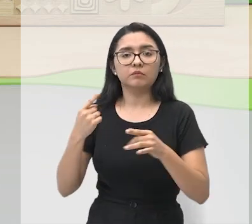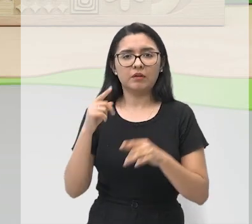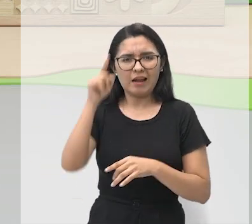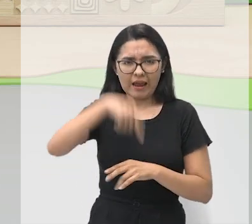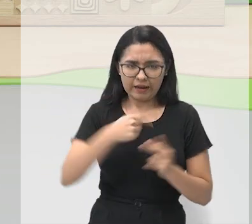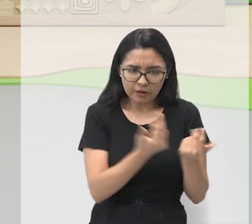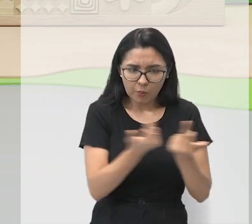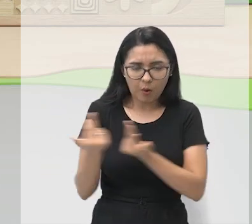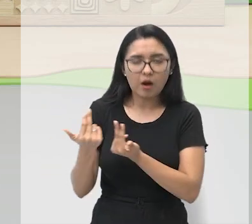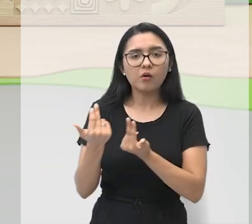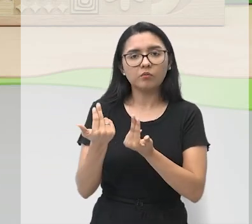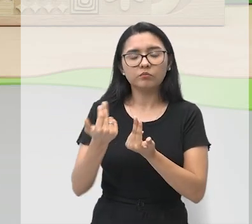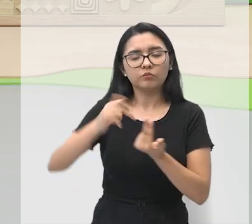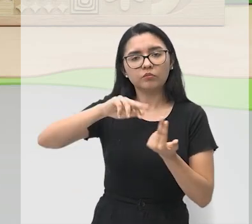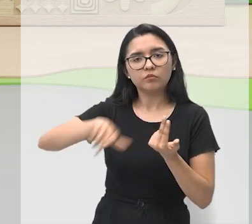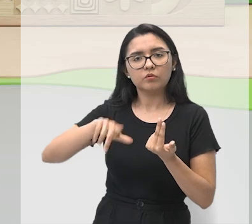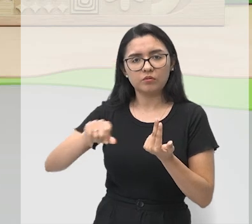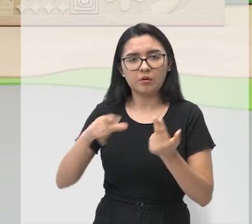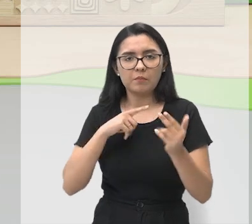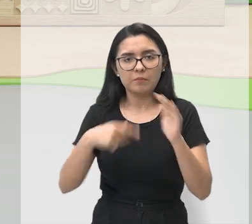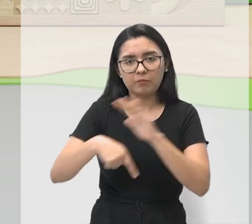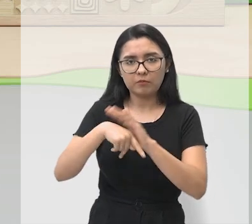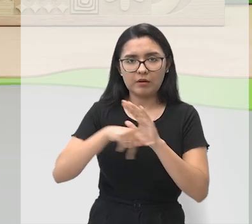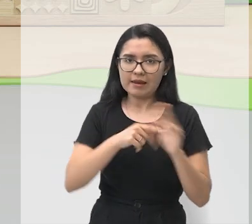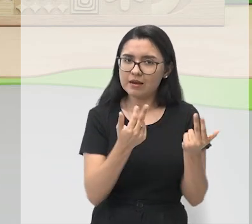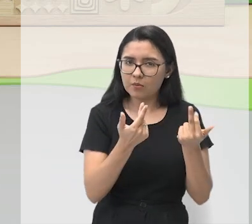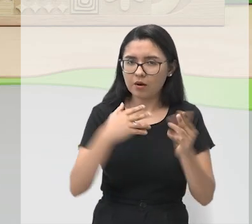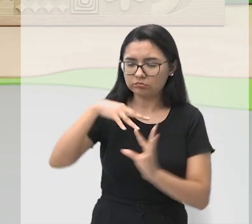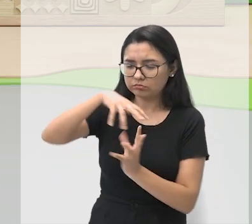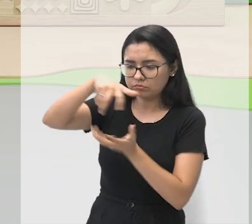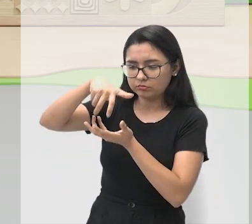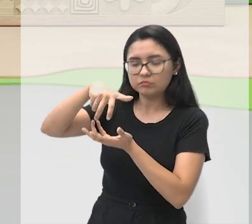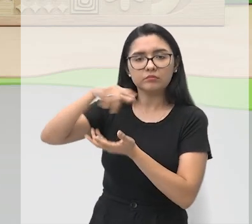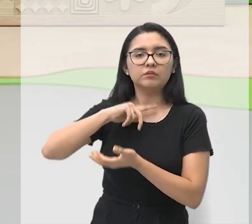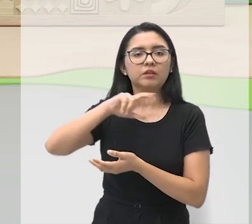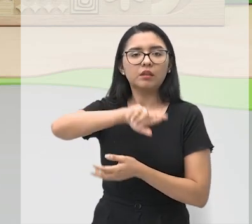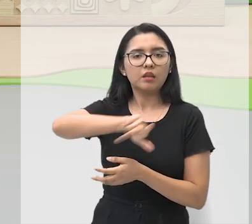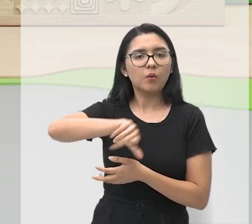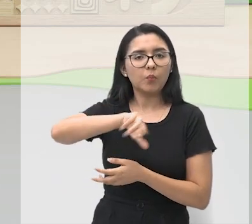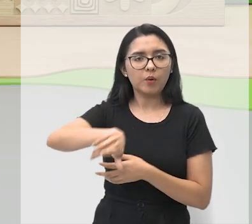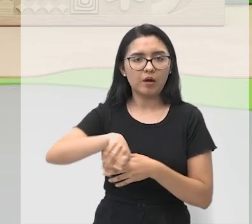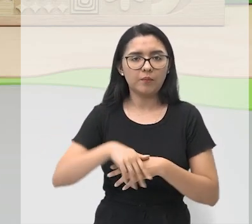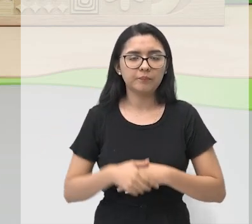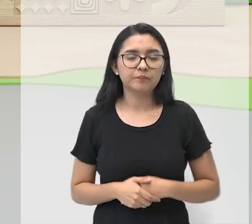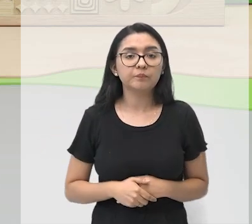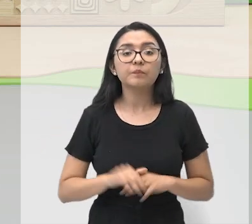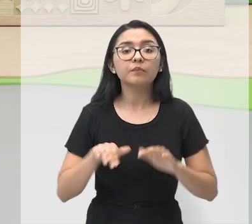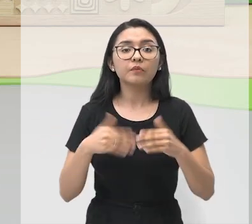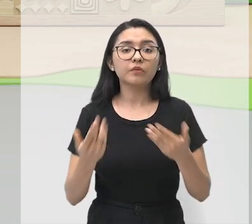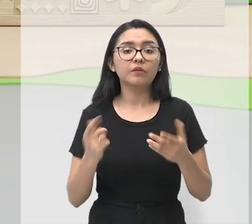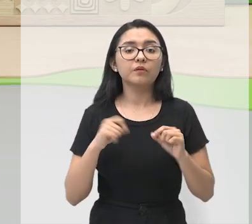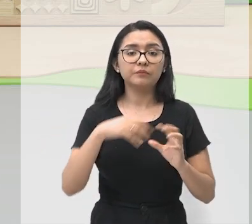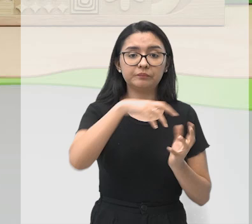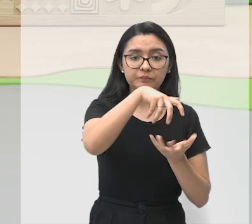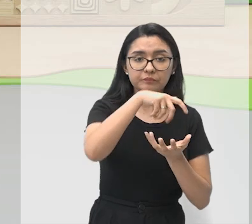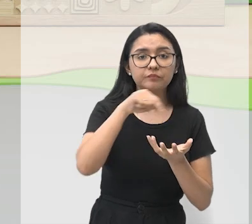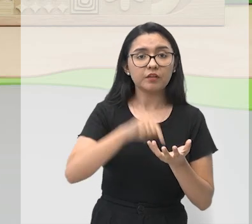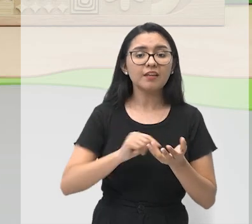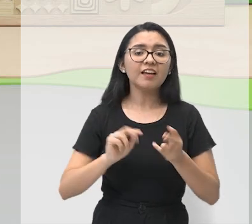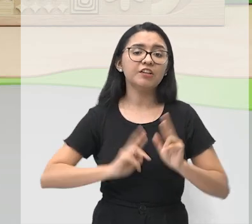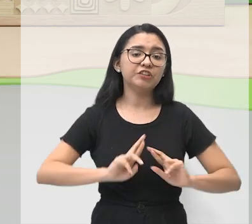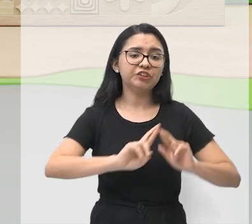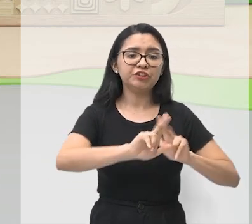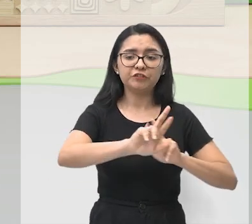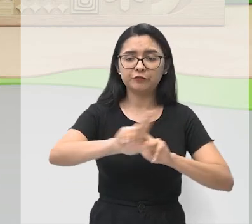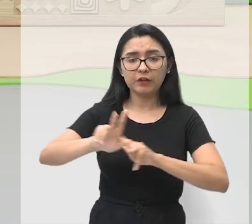são iguais? Eles são iguais ao nosso planeta Terra? Não. Os planetas, eles são